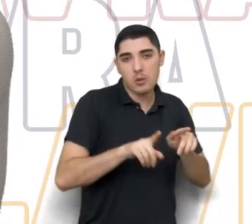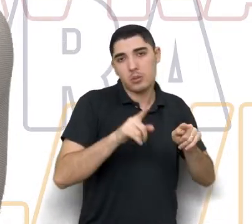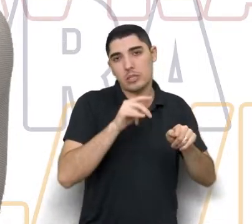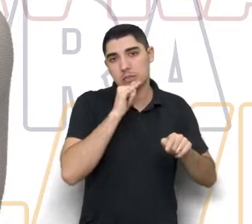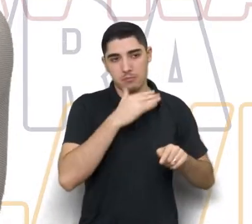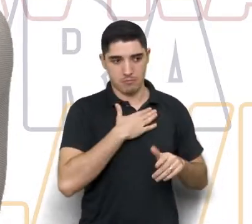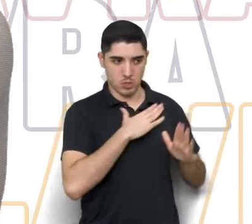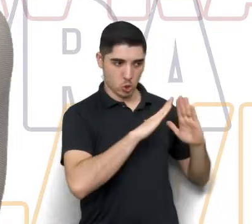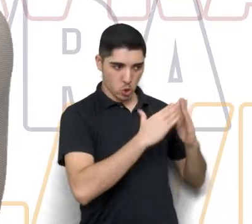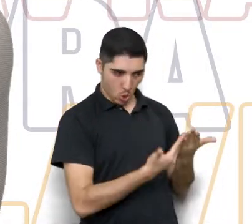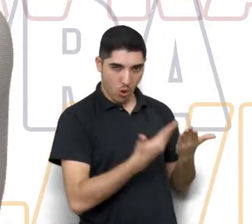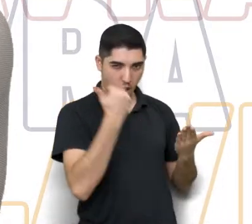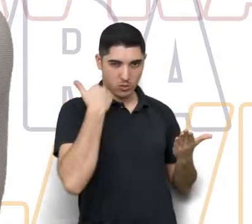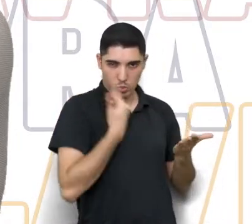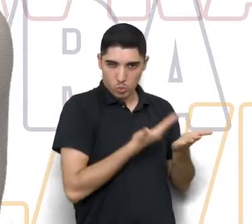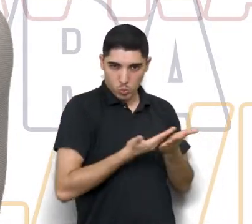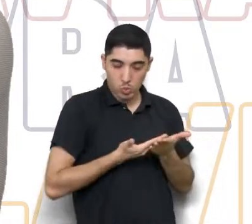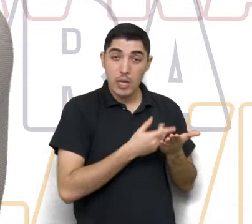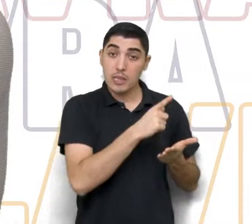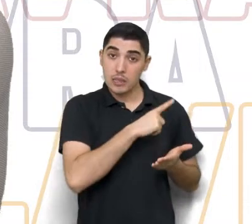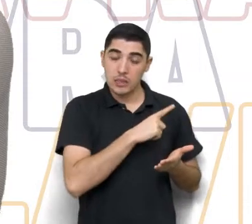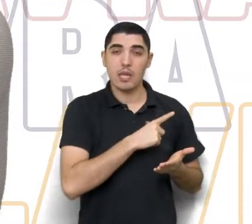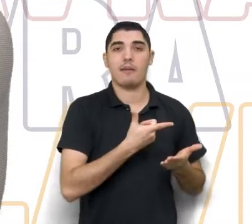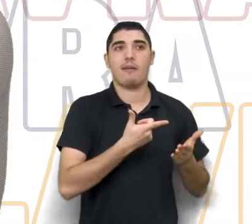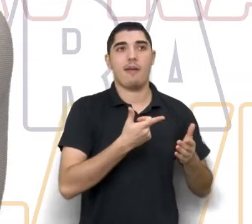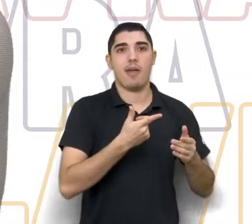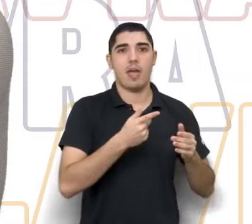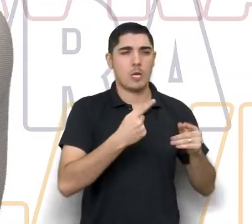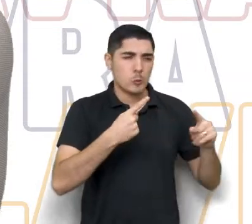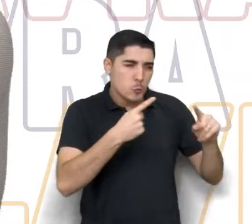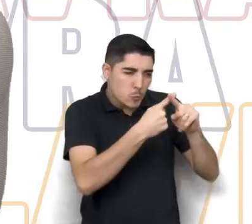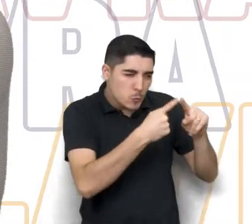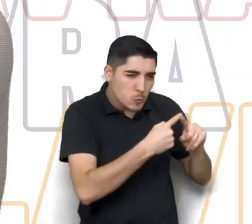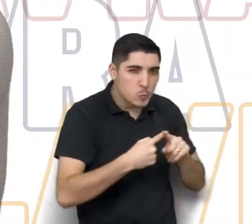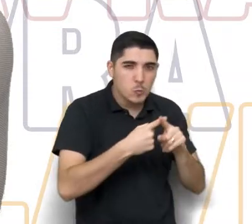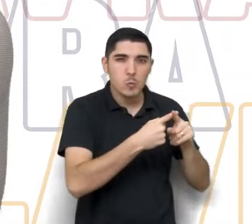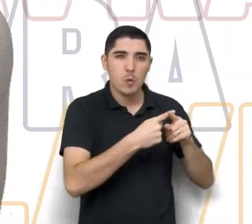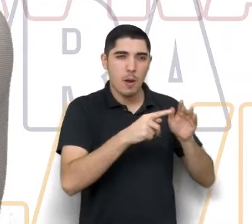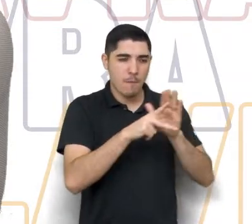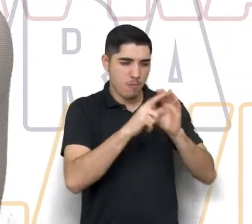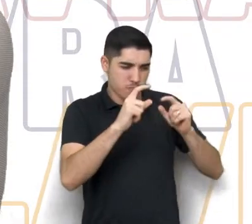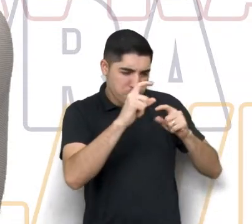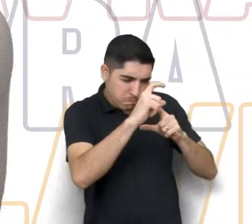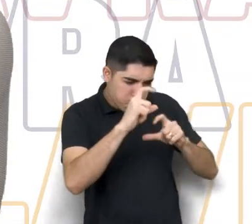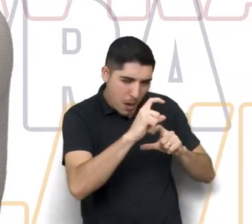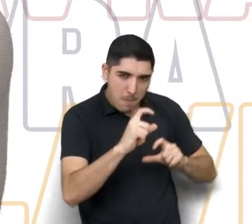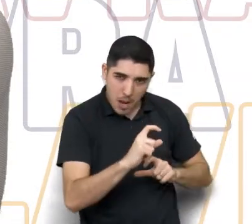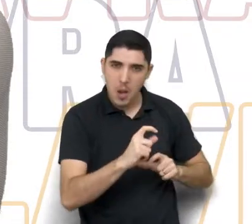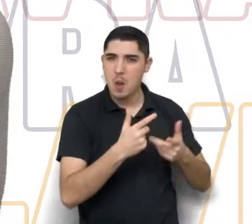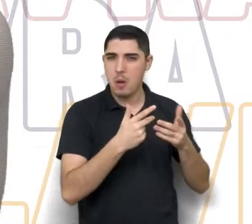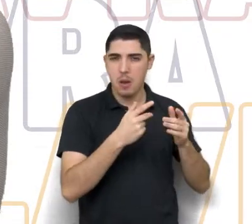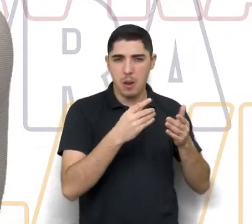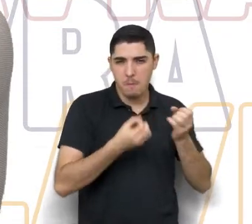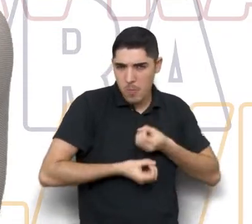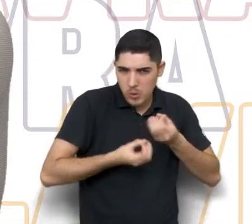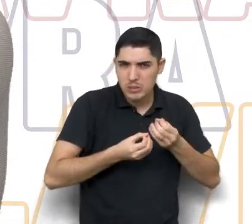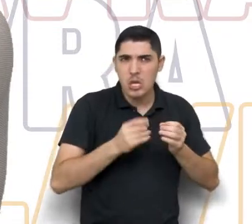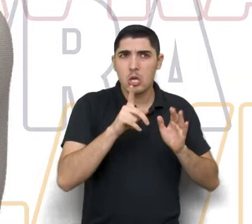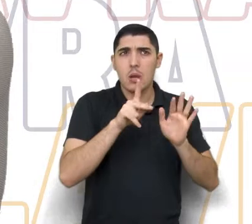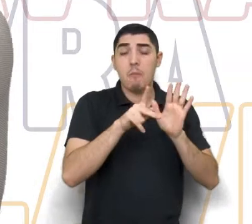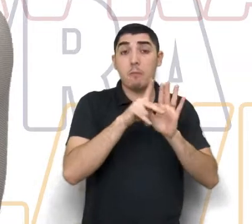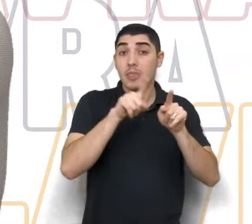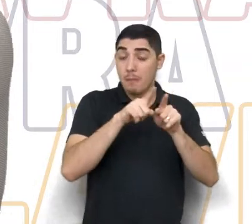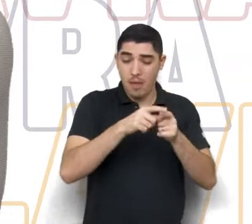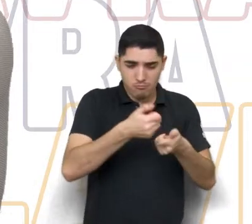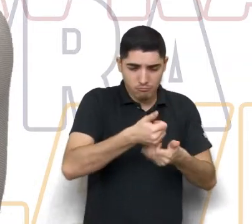nas escolas onde eu estudei, havia concurso de paródia, havia concurso de composição, não era nem redação,